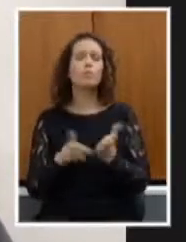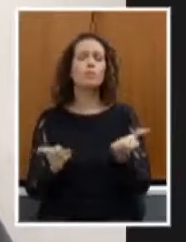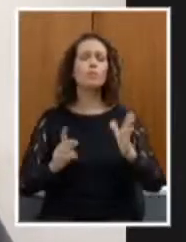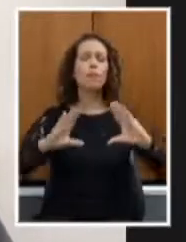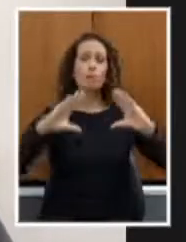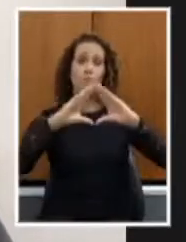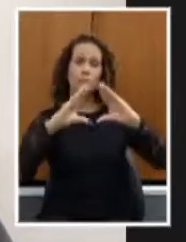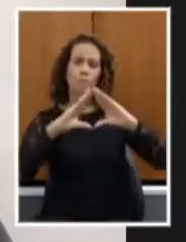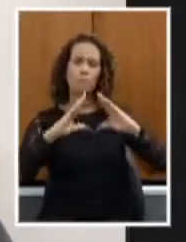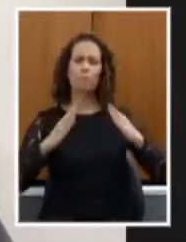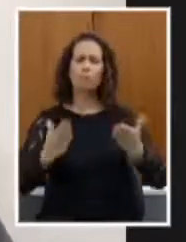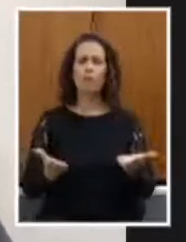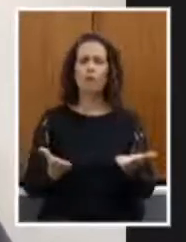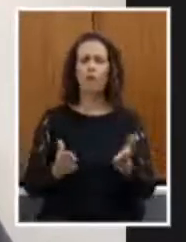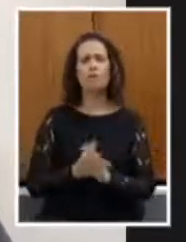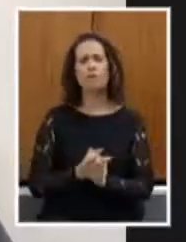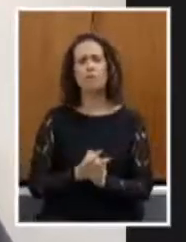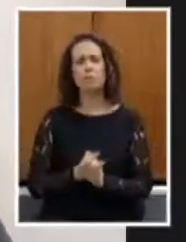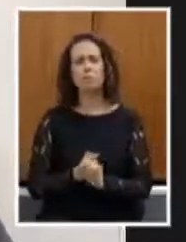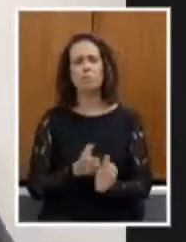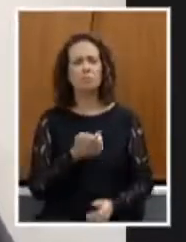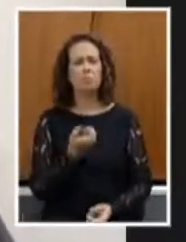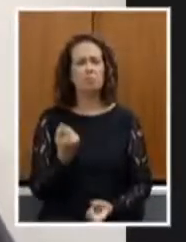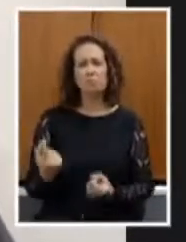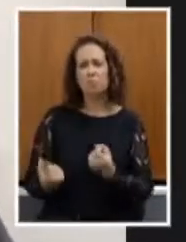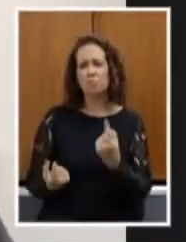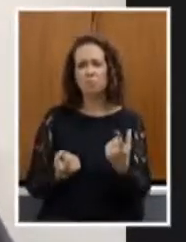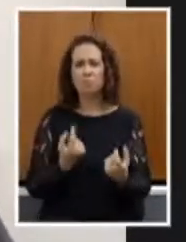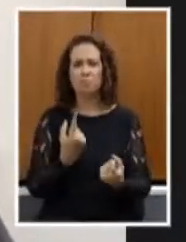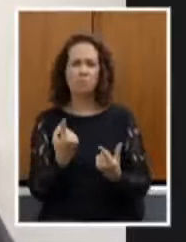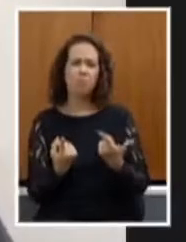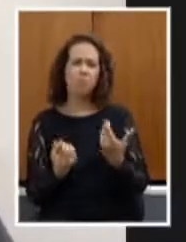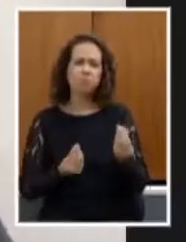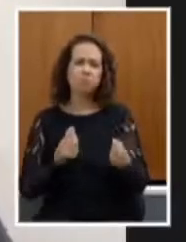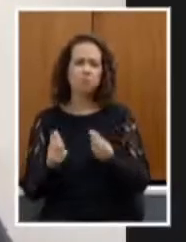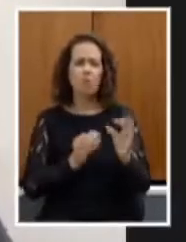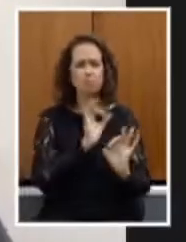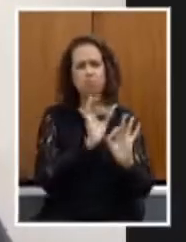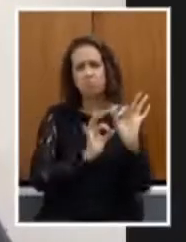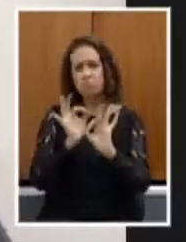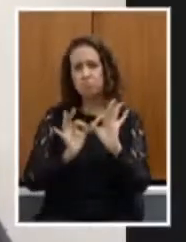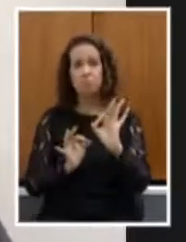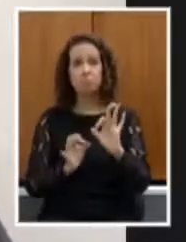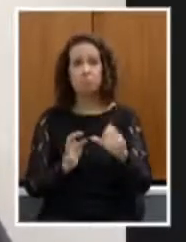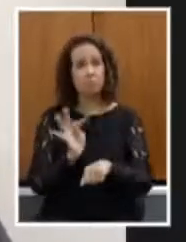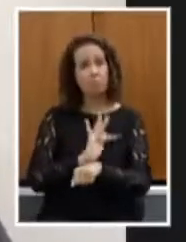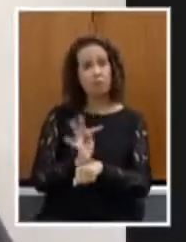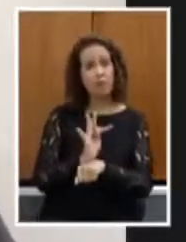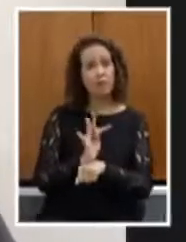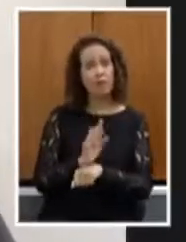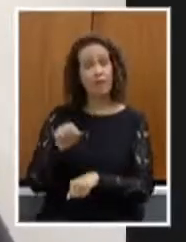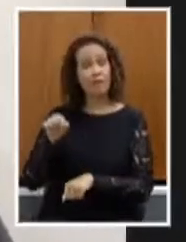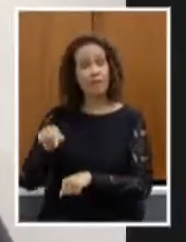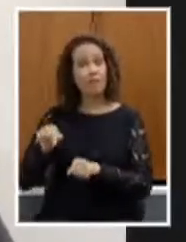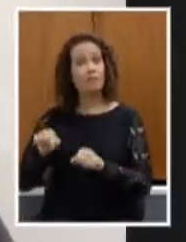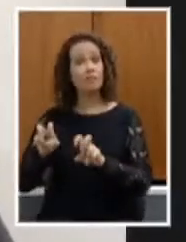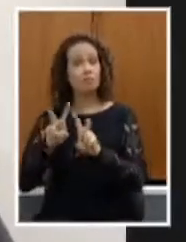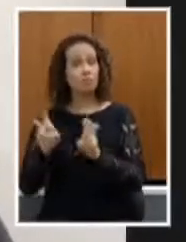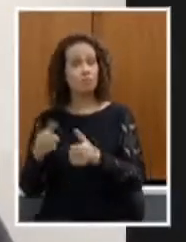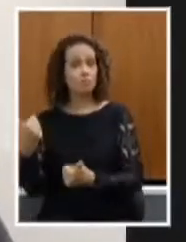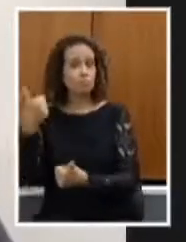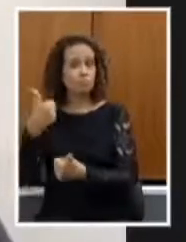pouca participação, me parece, na construção técnica desse substitutivo, o substitutivo